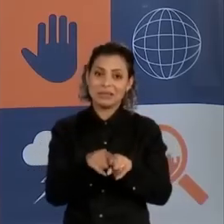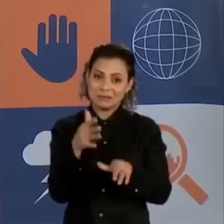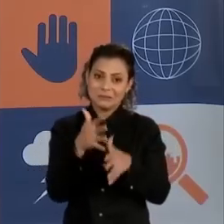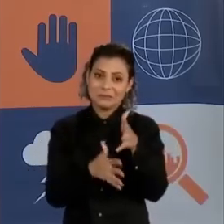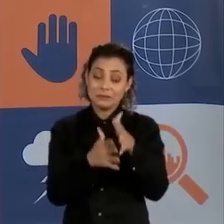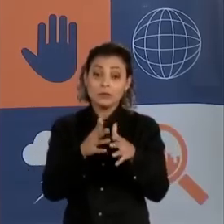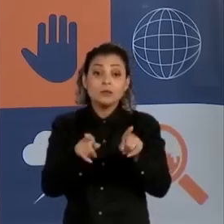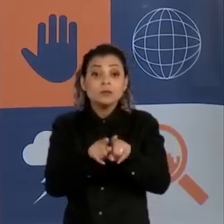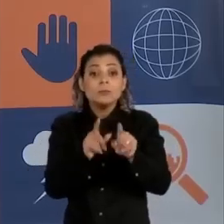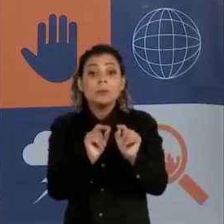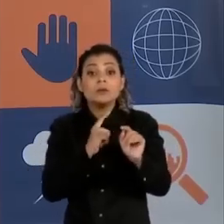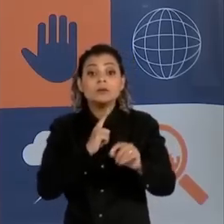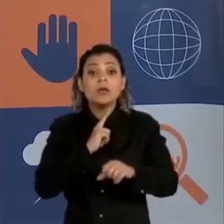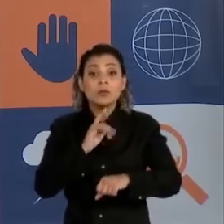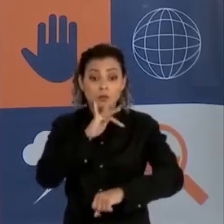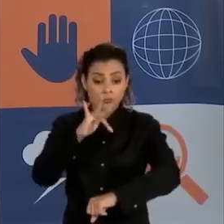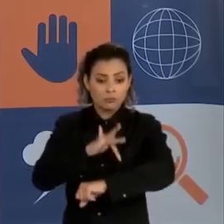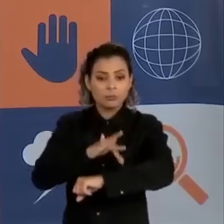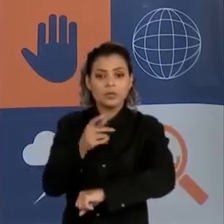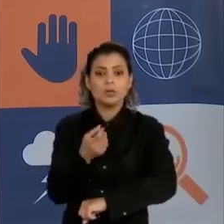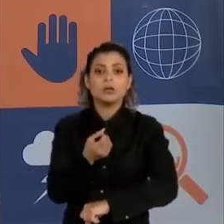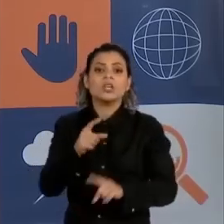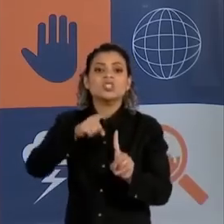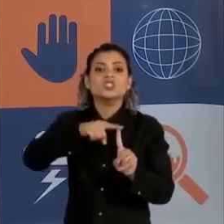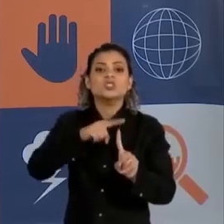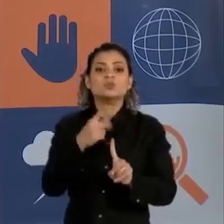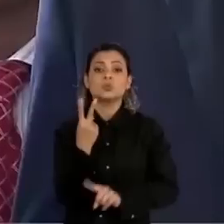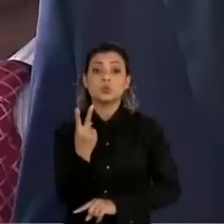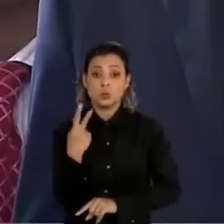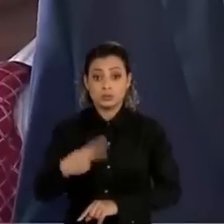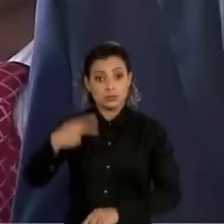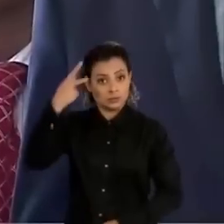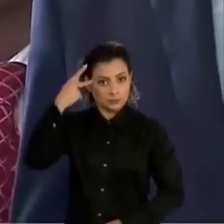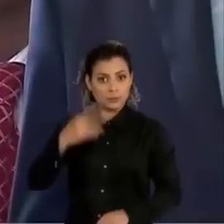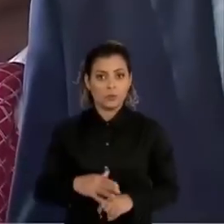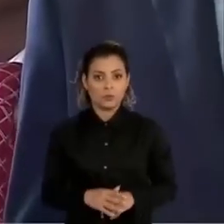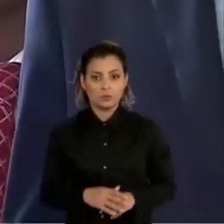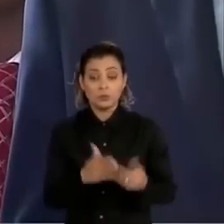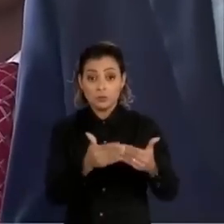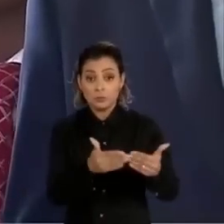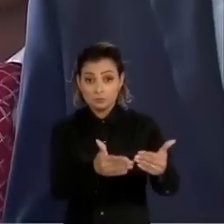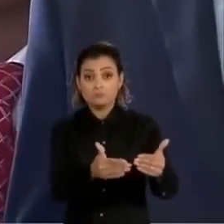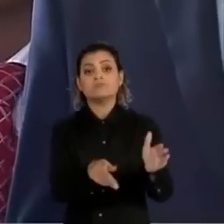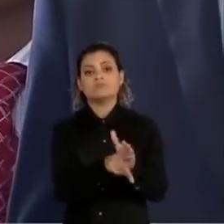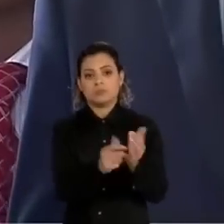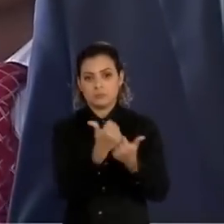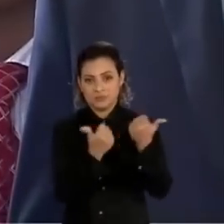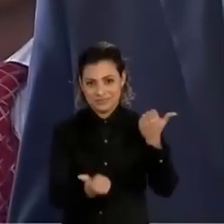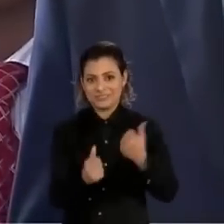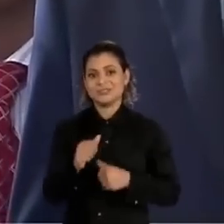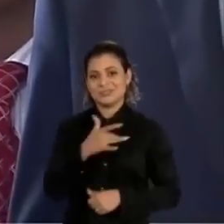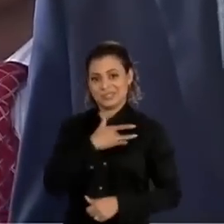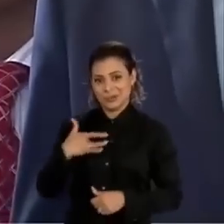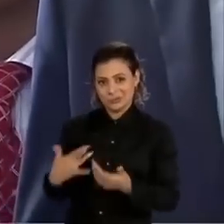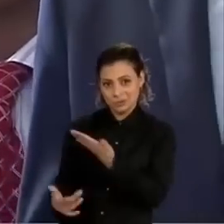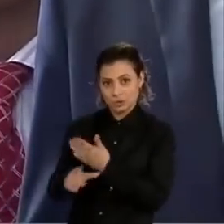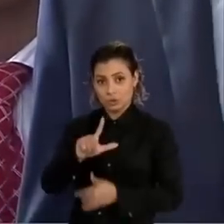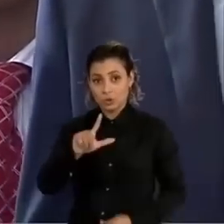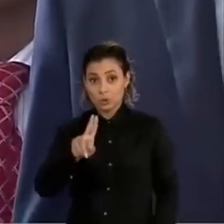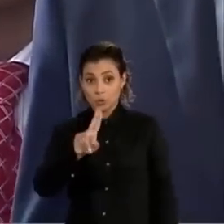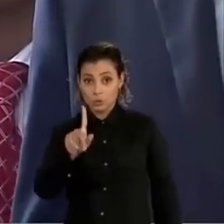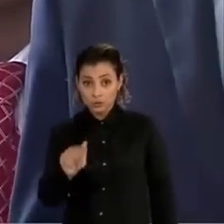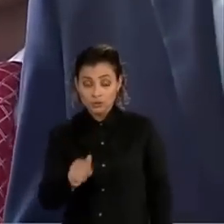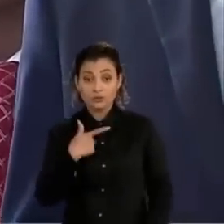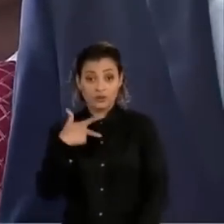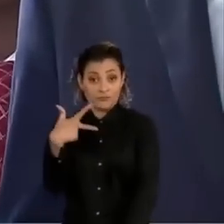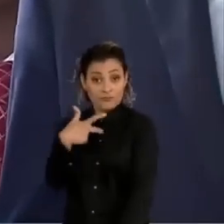termos circulando o vírus tipo 2 no estado de São Paulo. O ministro da Saúde, Luiz Henrique Mandetta, disse que a vacina da dengue, que